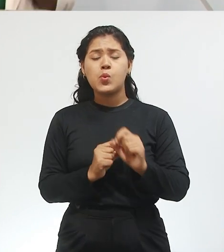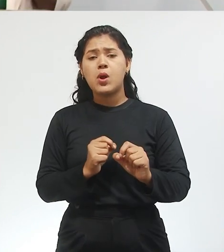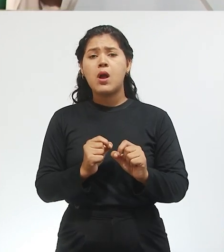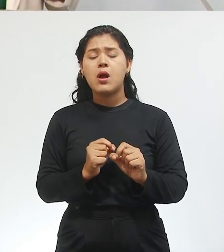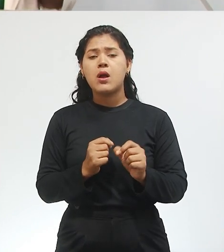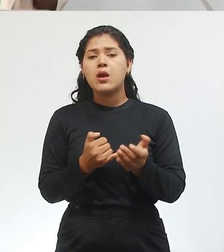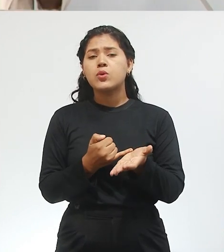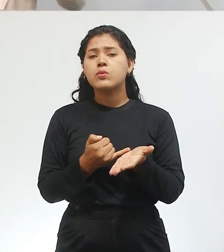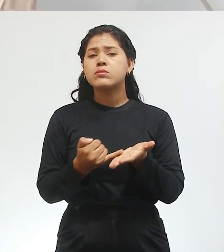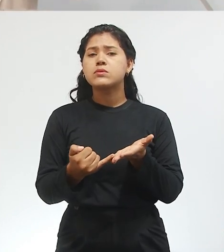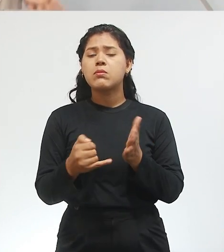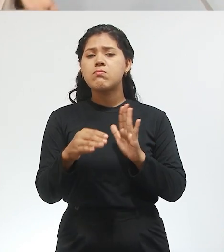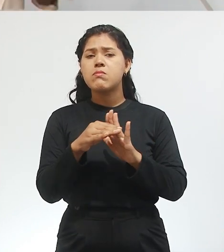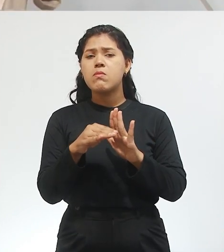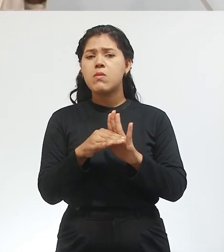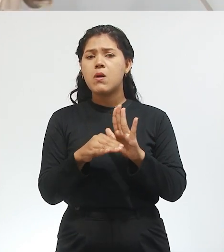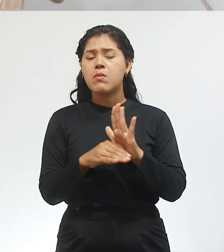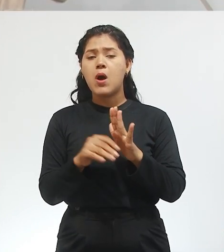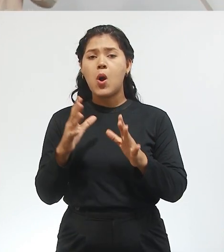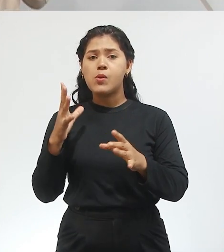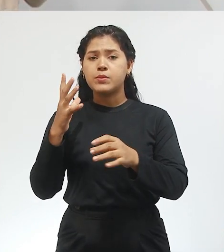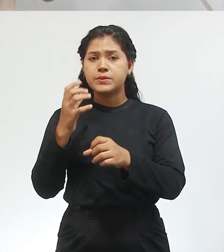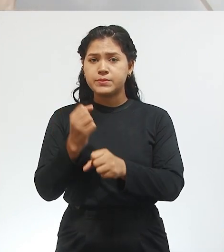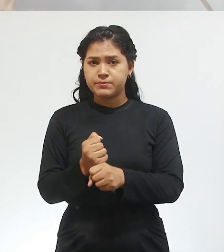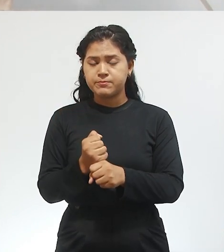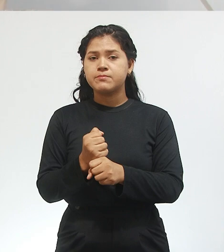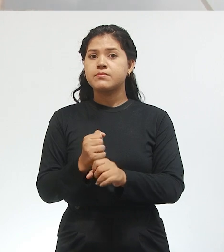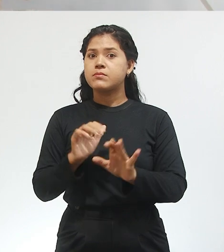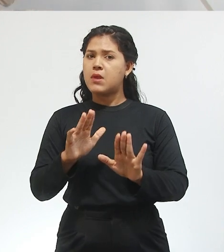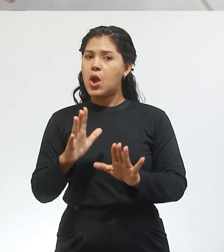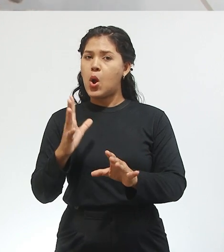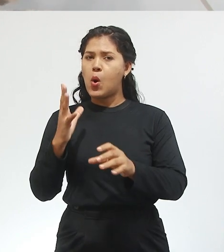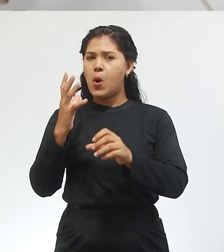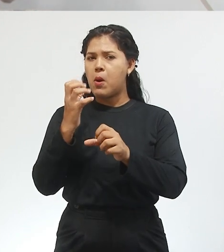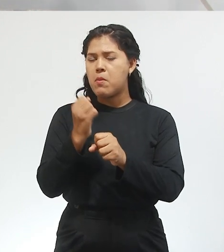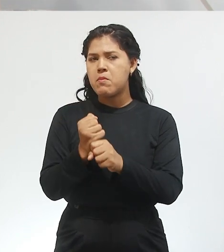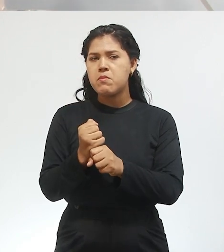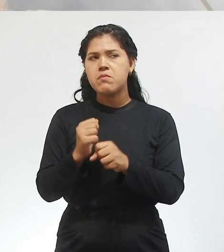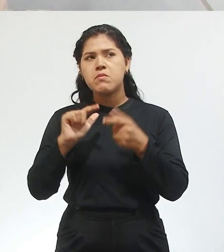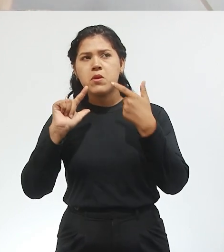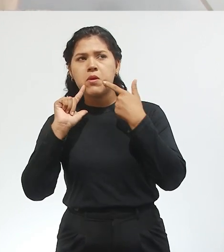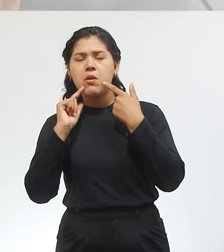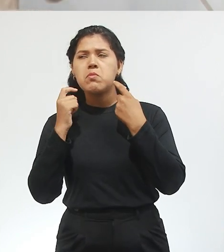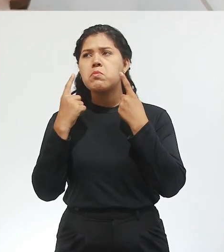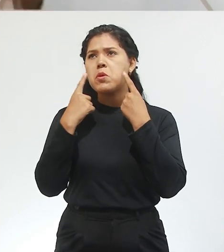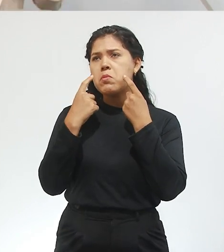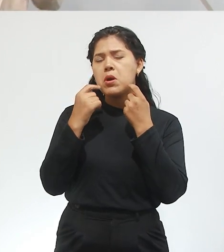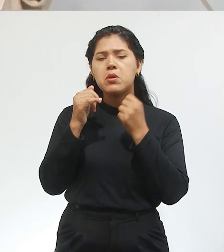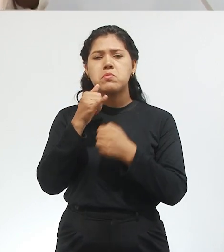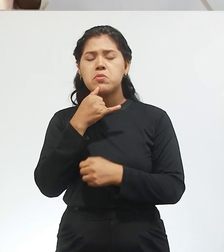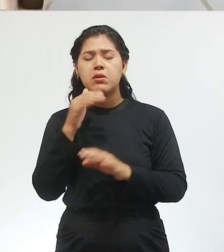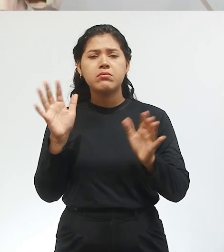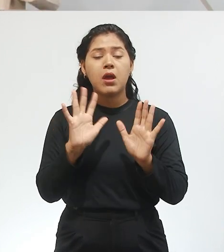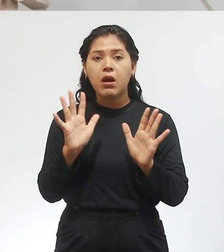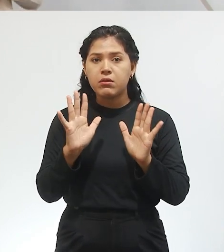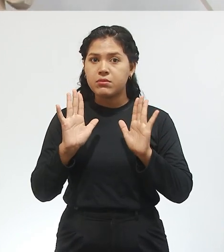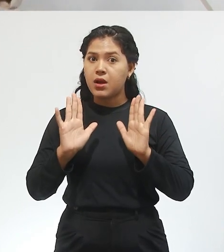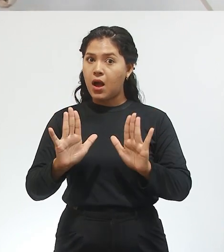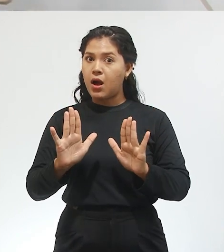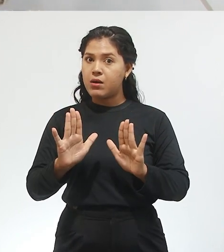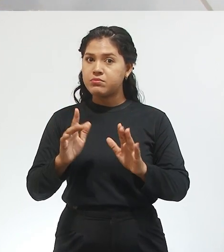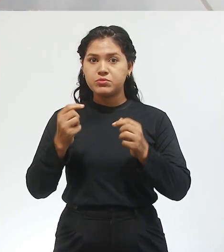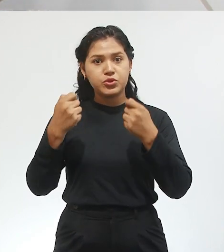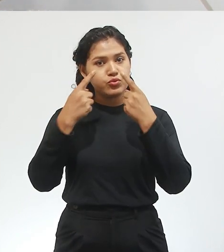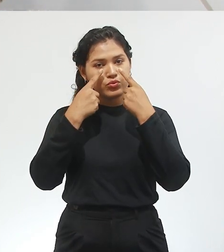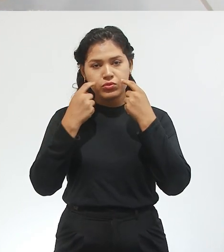aspectos iniciais da contabilidade. E, por favor, nada de contabilidrama. Ai, meu Deus, que desespero, é sempre cálculo. Não